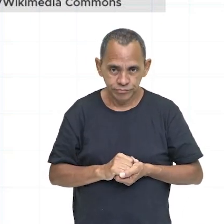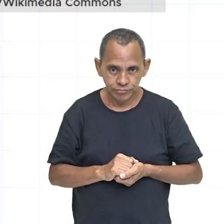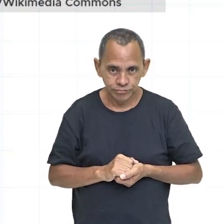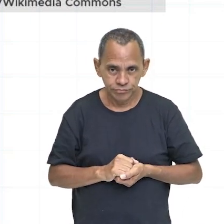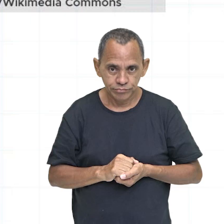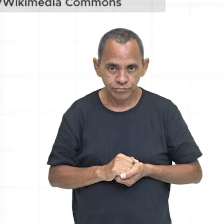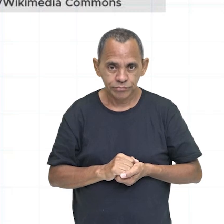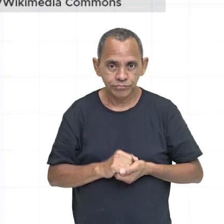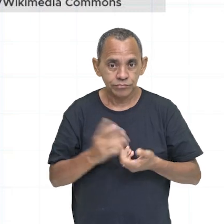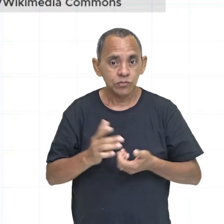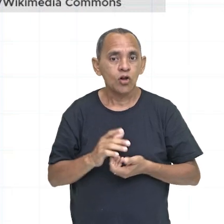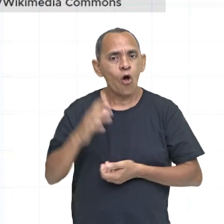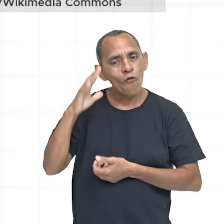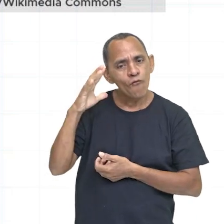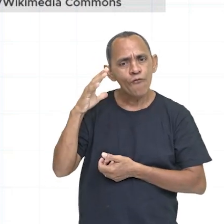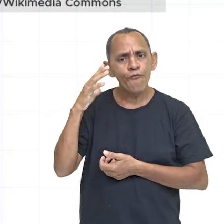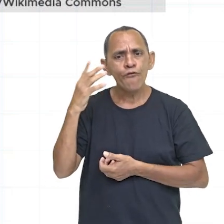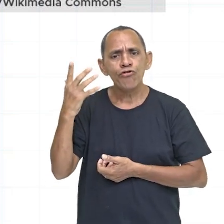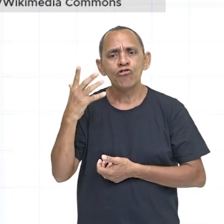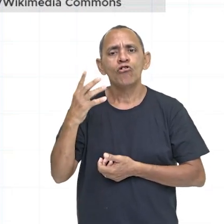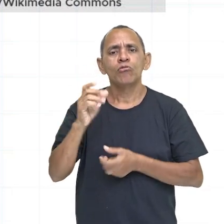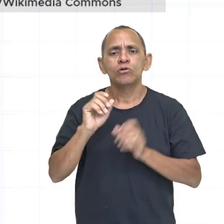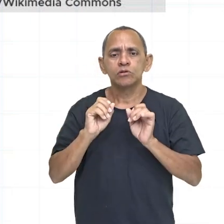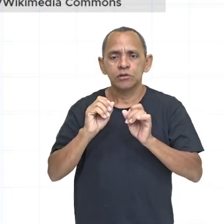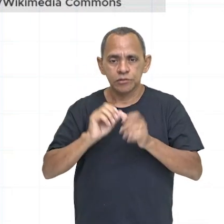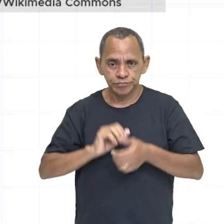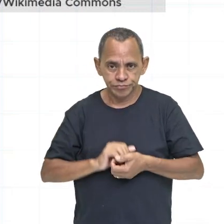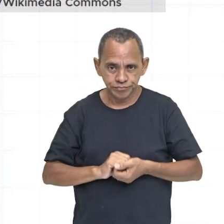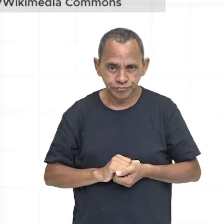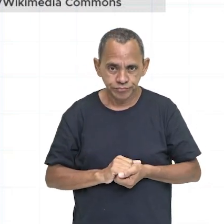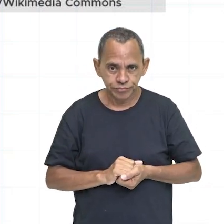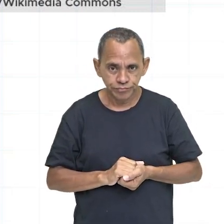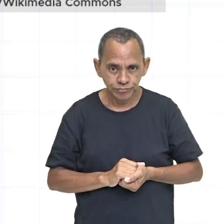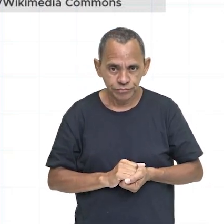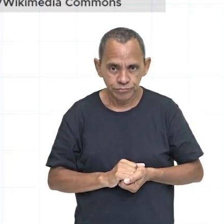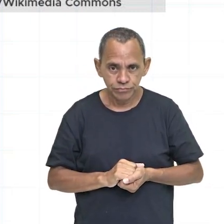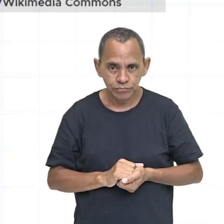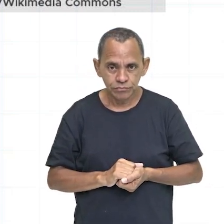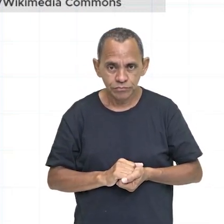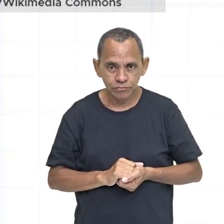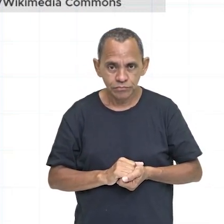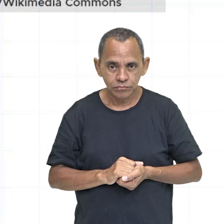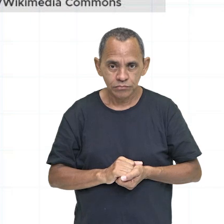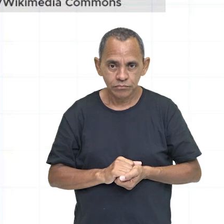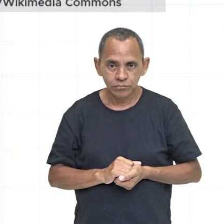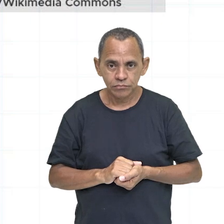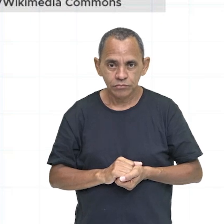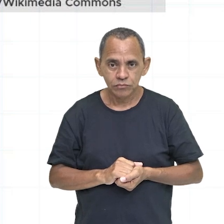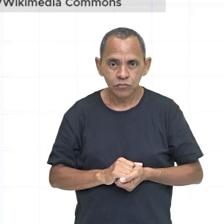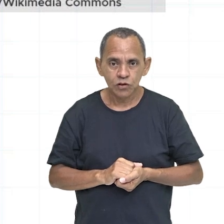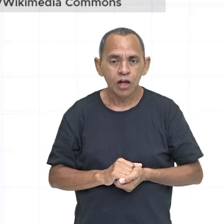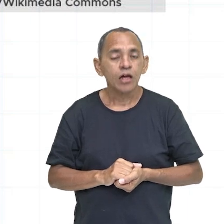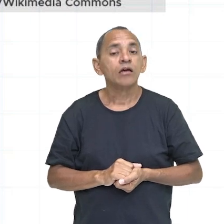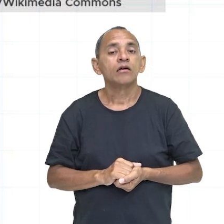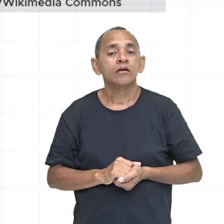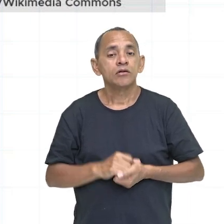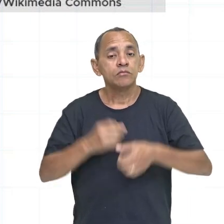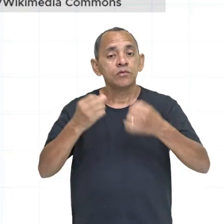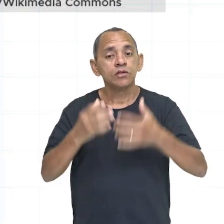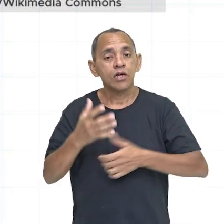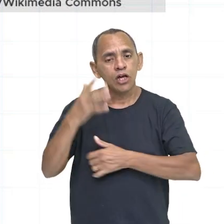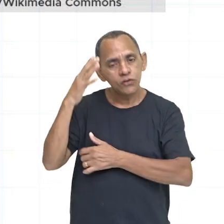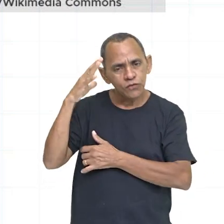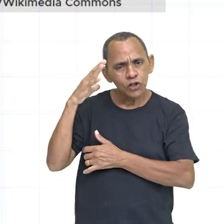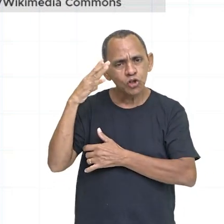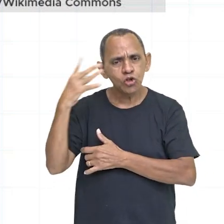este phenomenon, ok? Nós temos aqui, linguistic. Então, ele fala que esse fenômeno, ele não